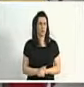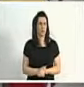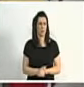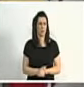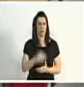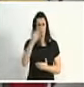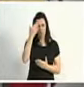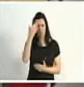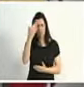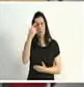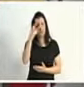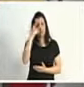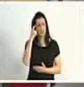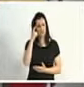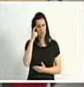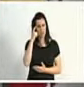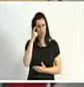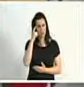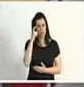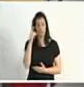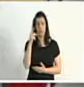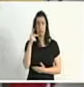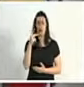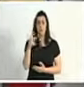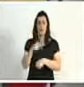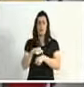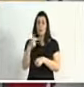Agradecer ao vereador Jefferson pela cessão de parte do seu tempo.